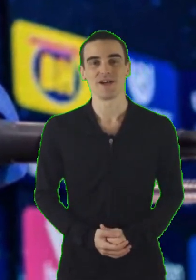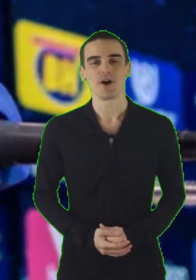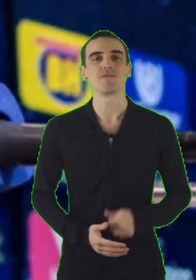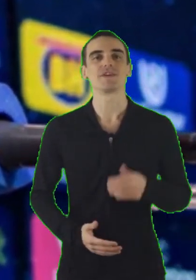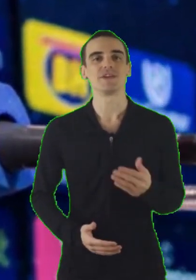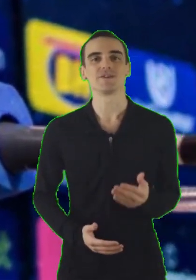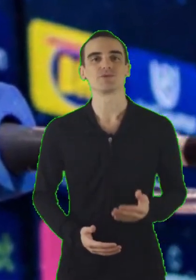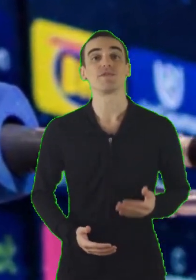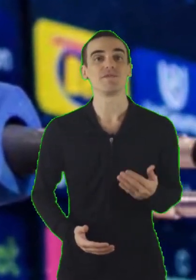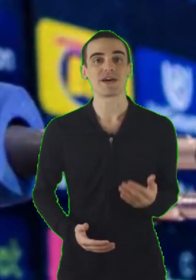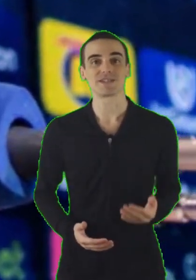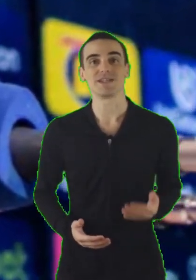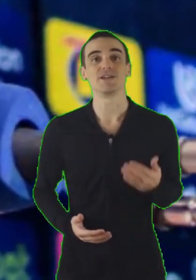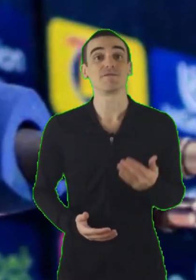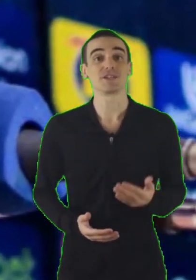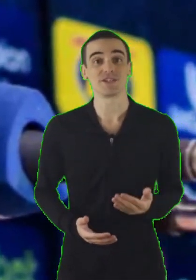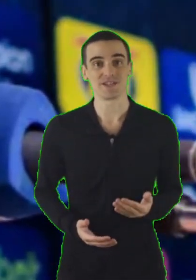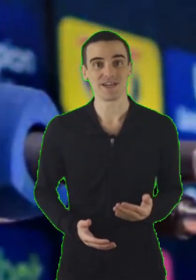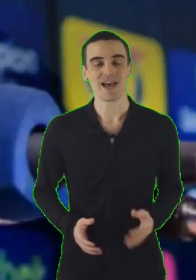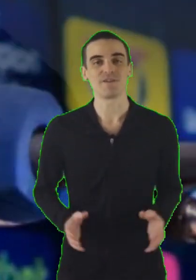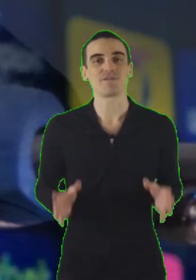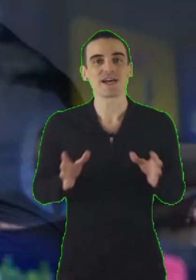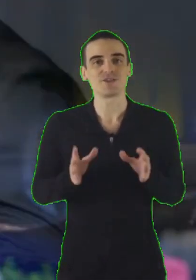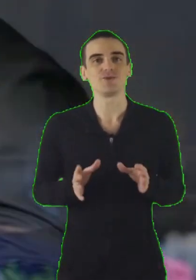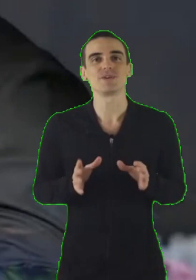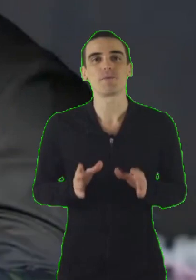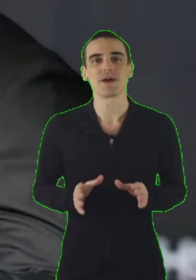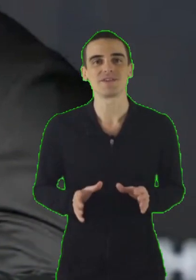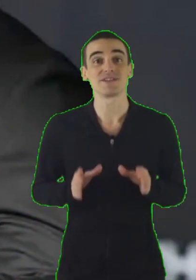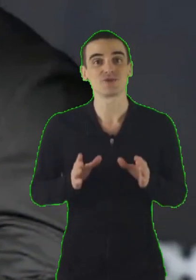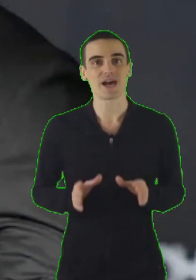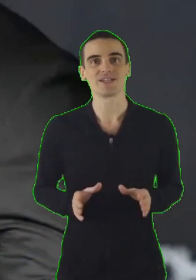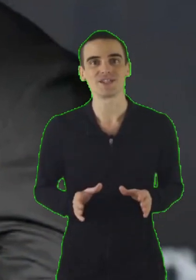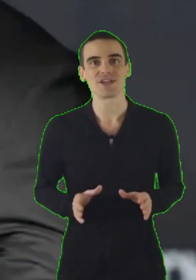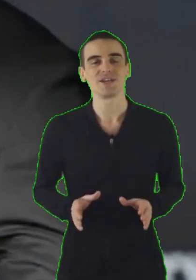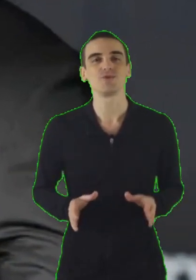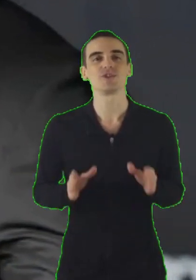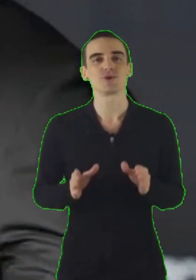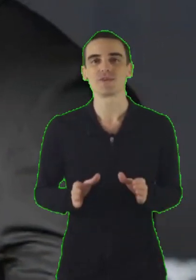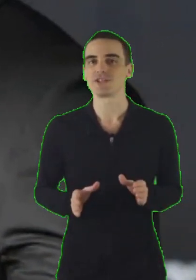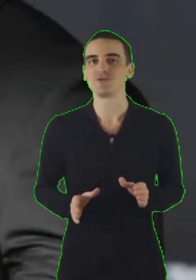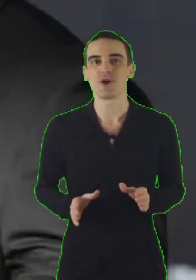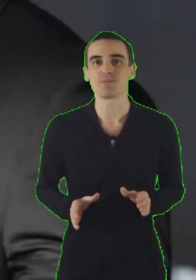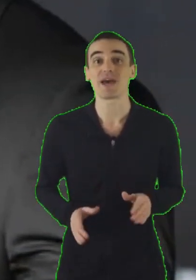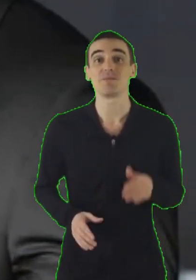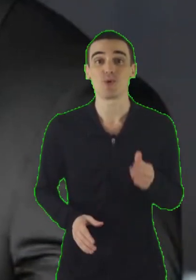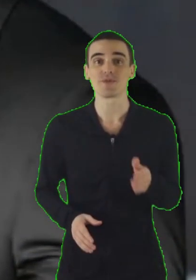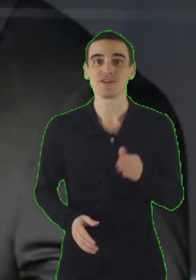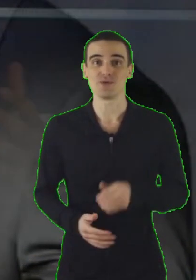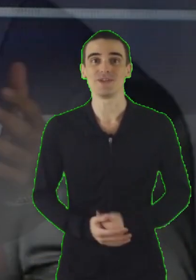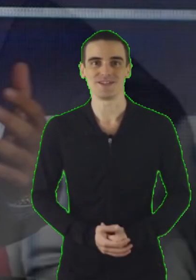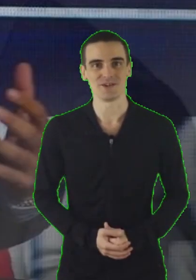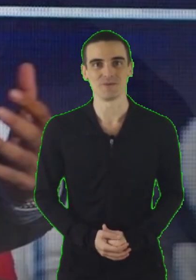Raposa não para, a fim de melhorar o elenco para as disputas nessa temporada. Ronaldo já vinha dizendo que ainda precisava reforçar alguns setores,